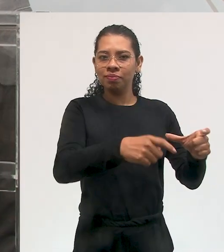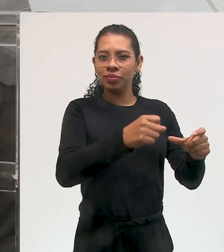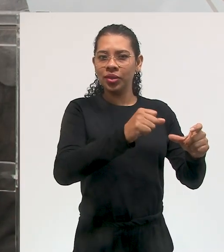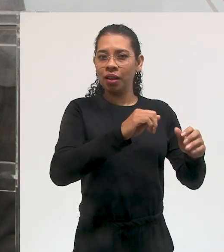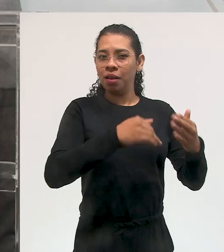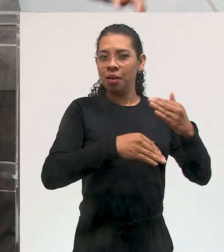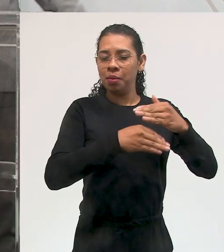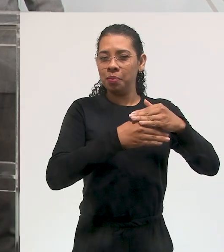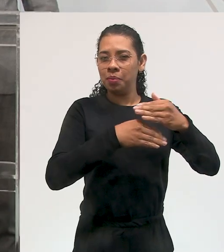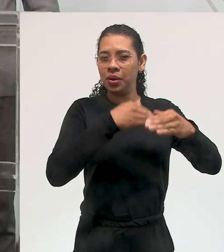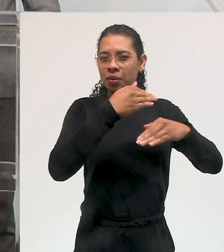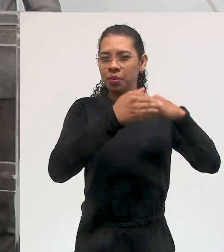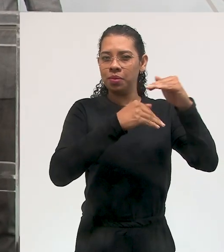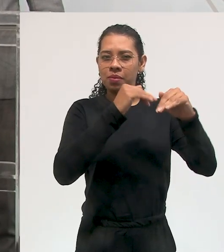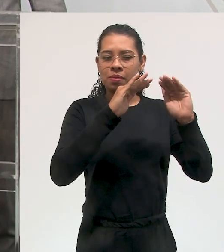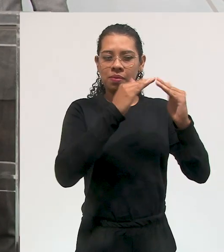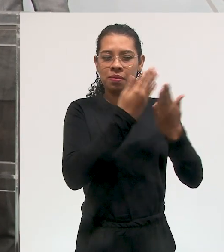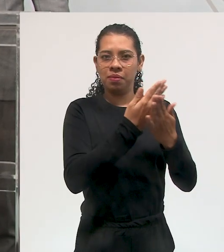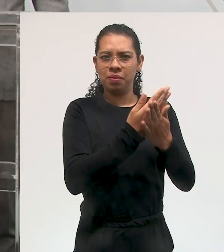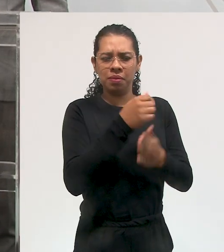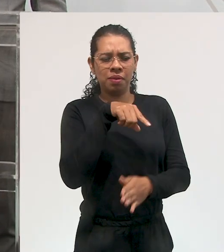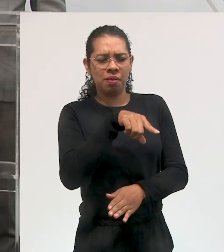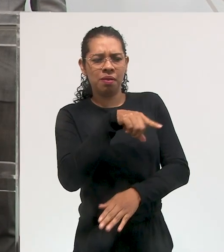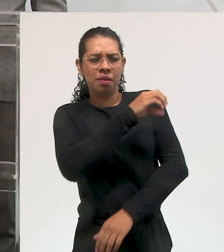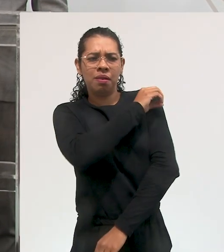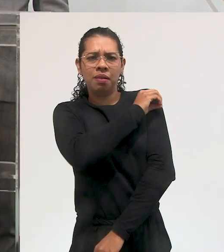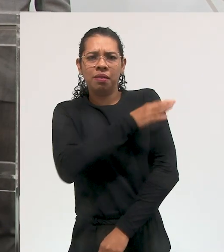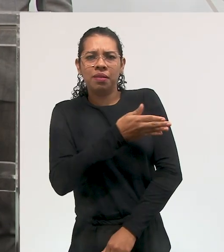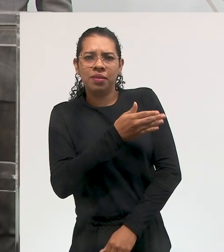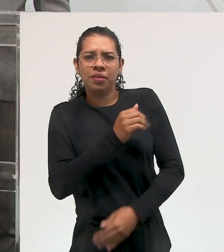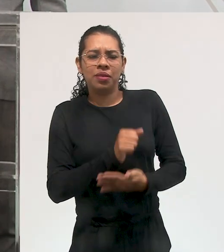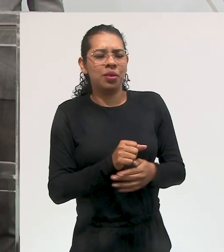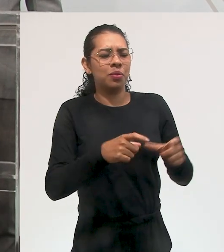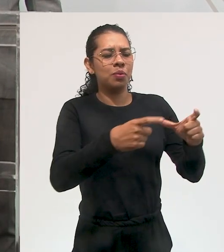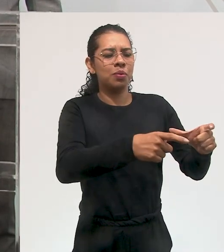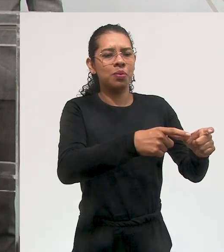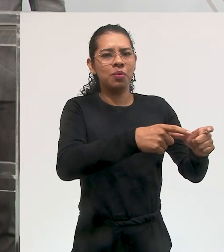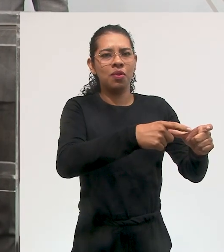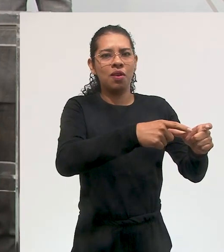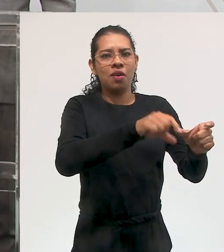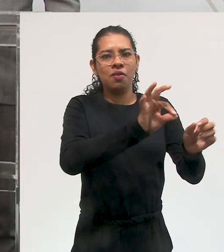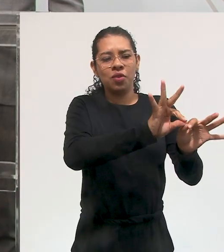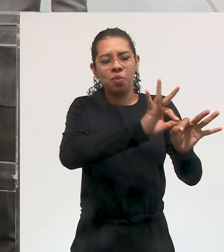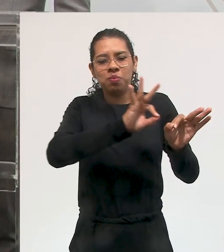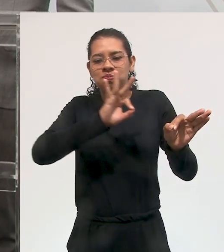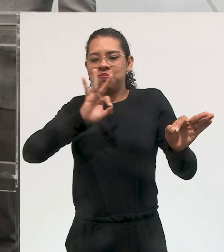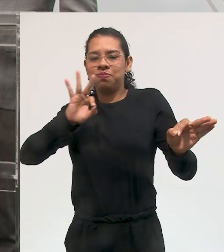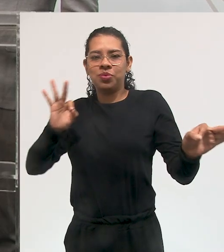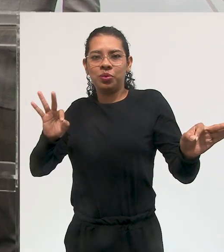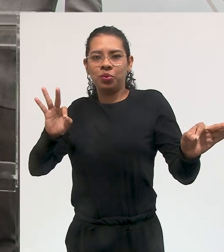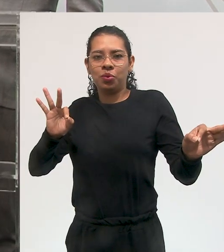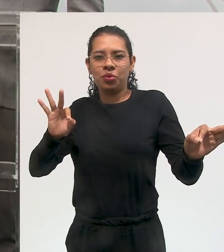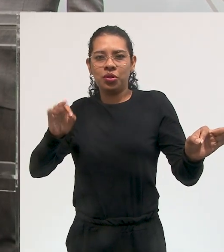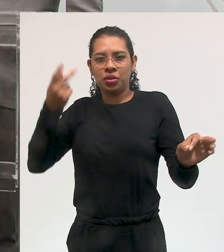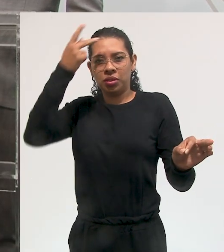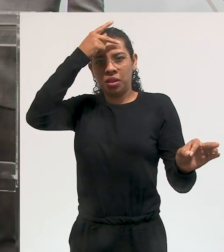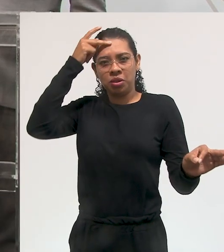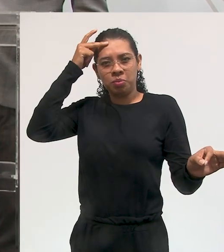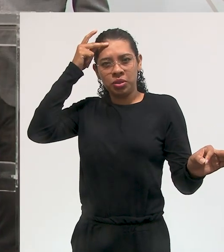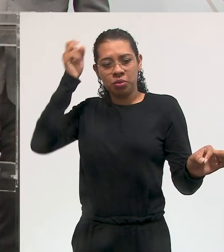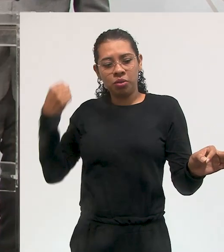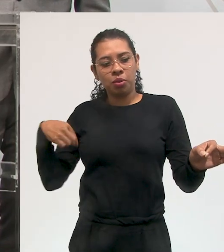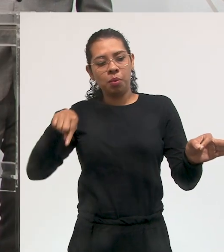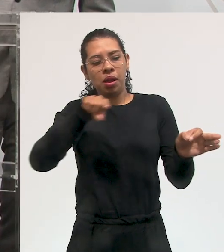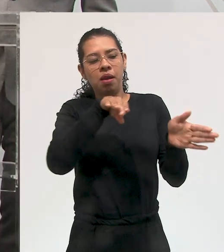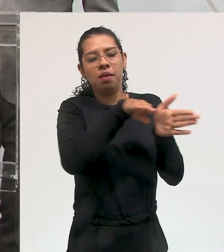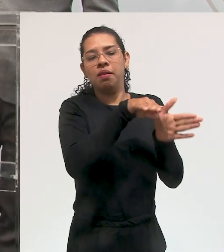é longe e não tem transporte público. Então começa um ciclo, né, ruim. Então, a descontinuidade dessas